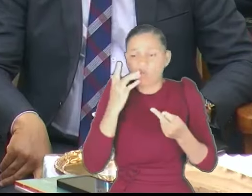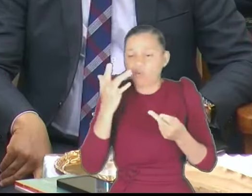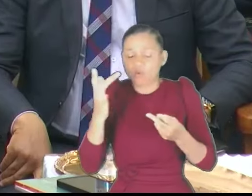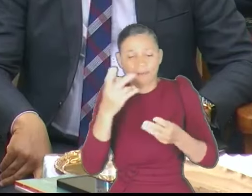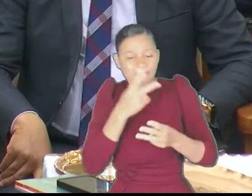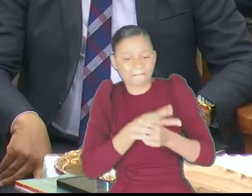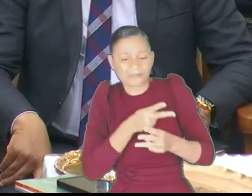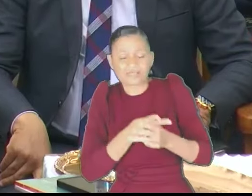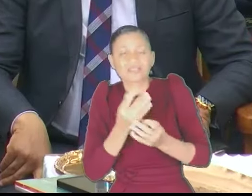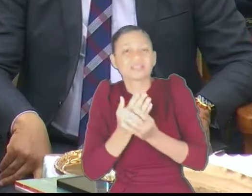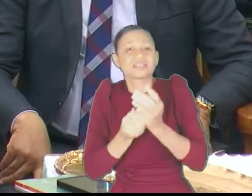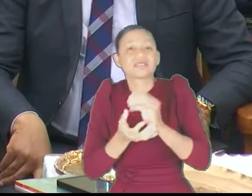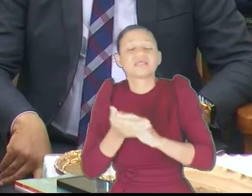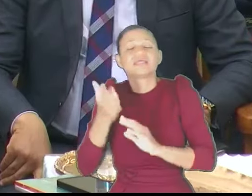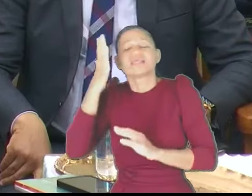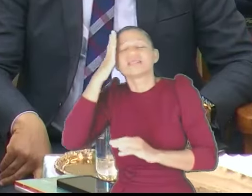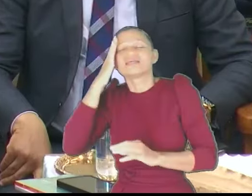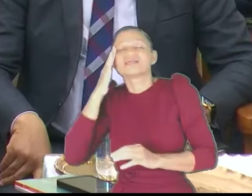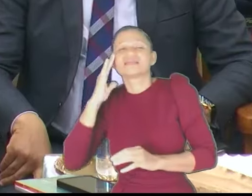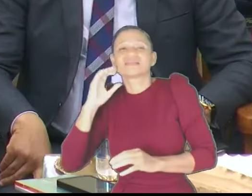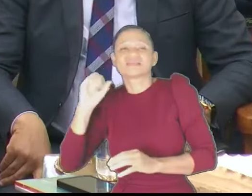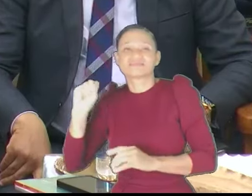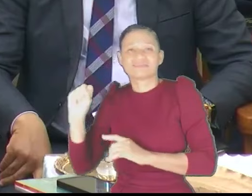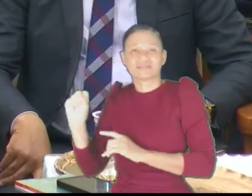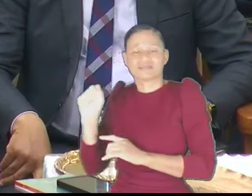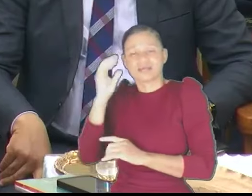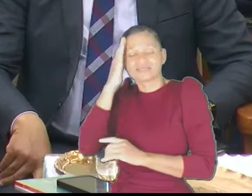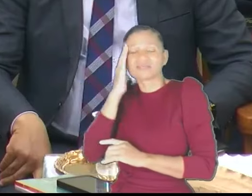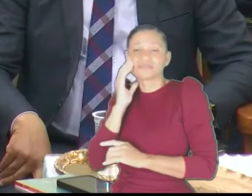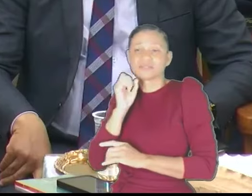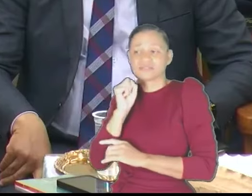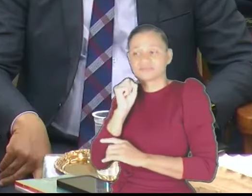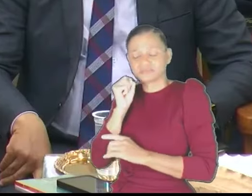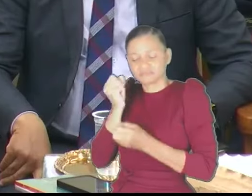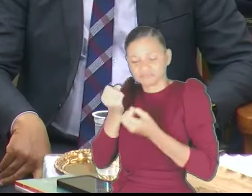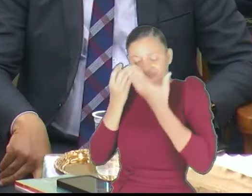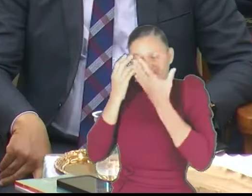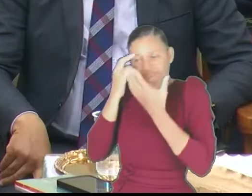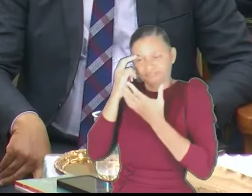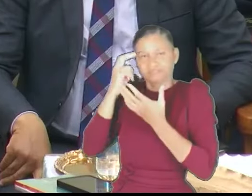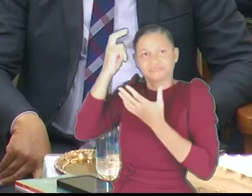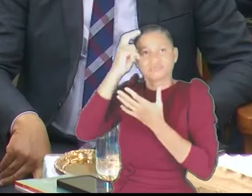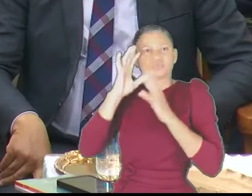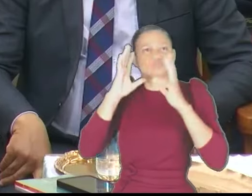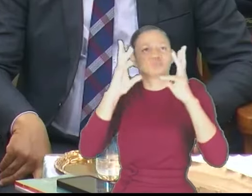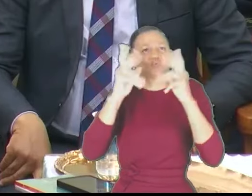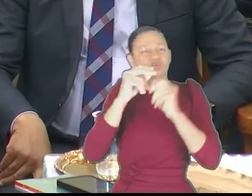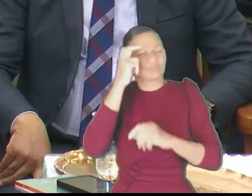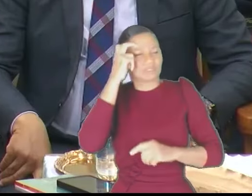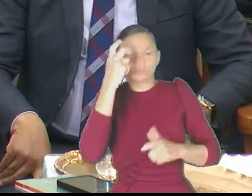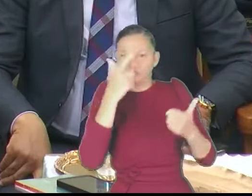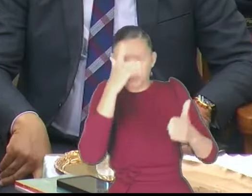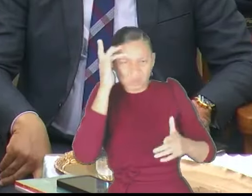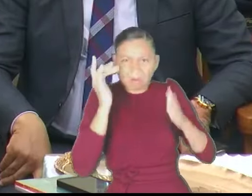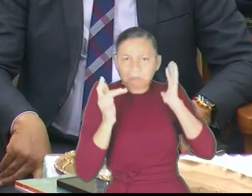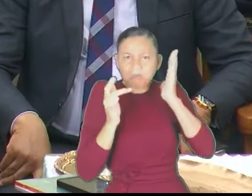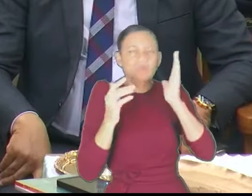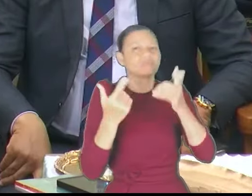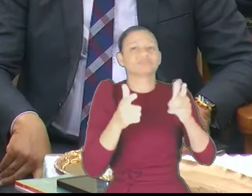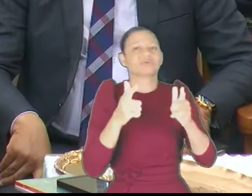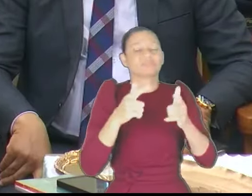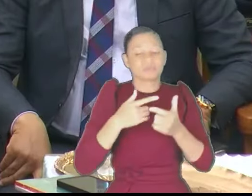Está na mão de quem? Da sabedoria. Nós precisamos dela para ativar a inteligência que temos. Todo mundo é inteligente, não existe ninguém burro. O problema é que você não